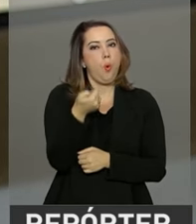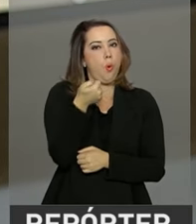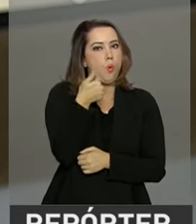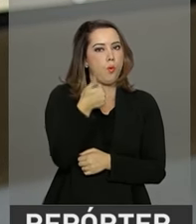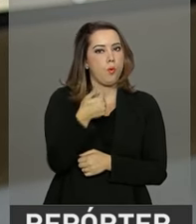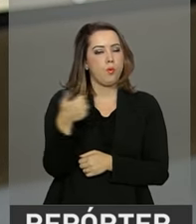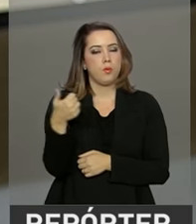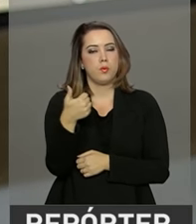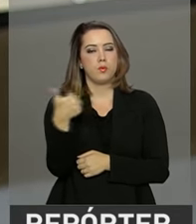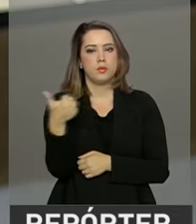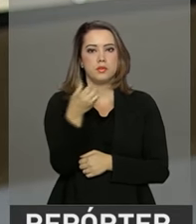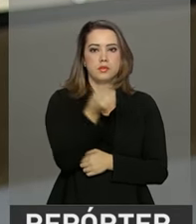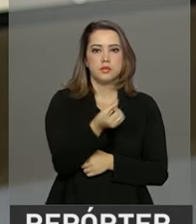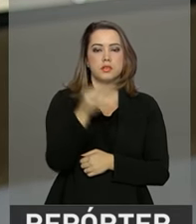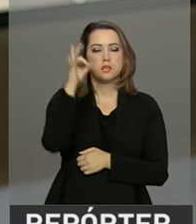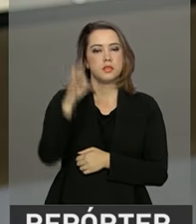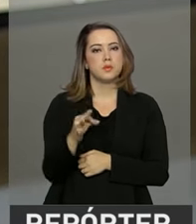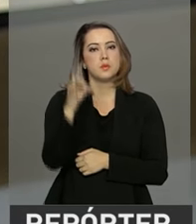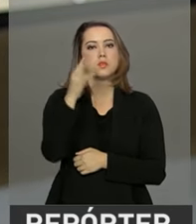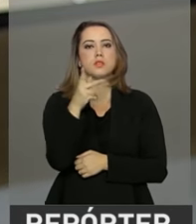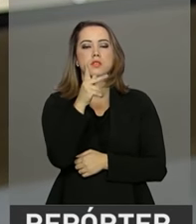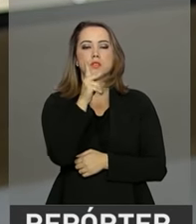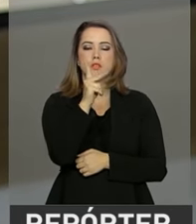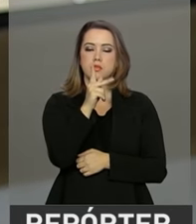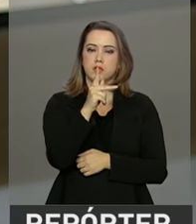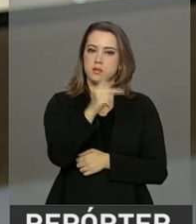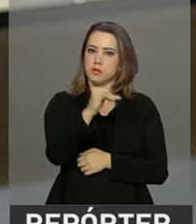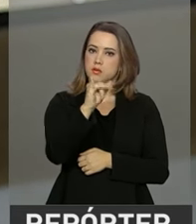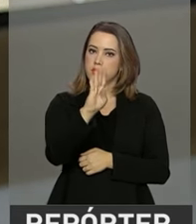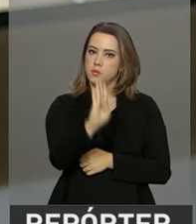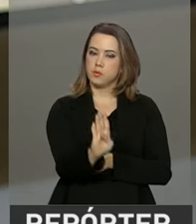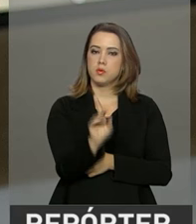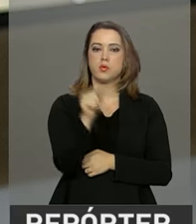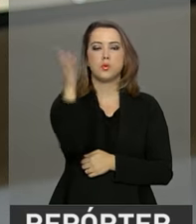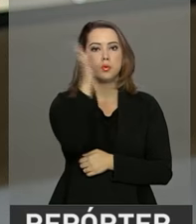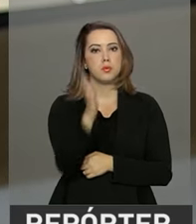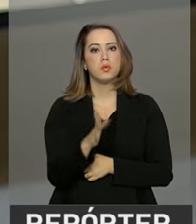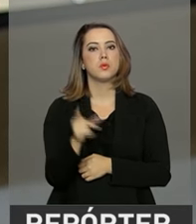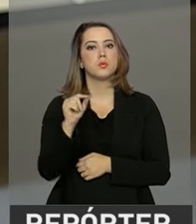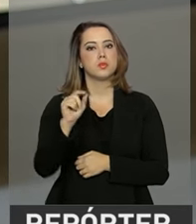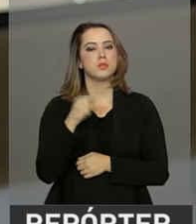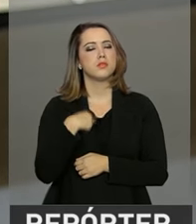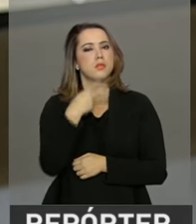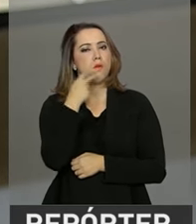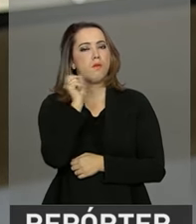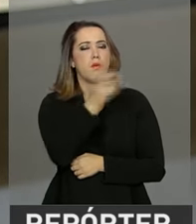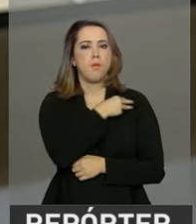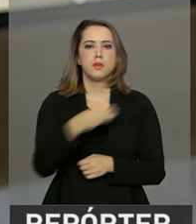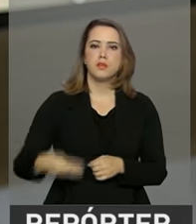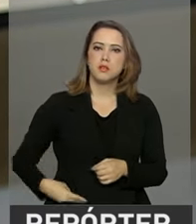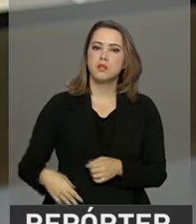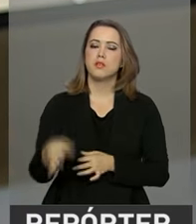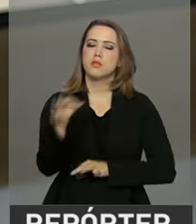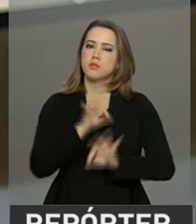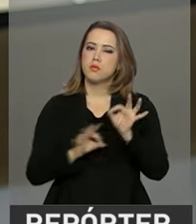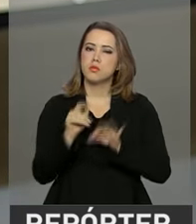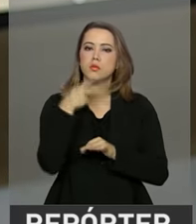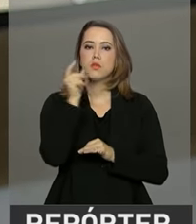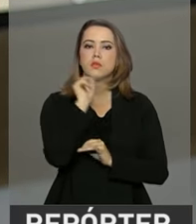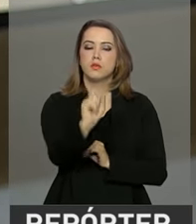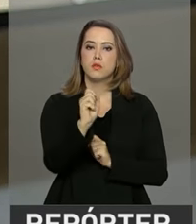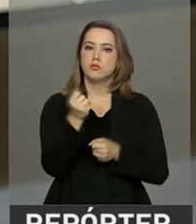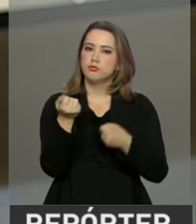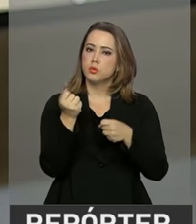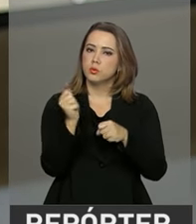brasileiro o ministro da Fazenda Henrique merelles afirmou que as propostas que estão sendo feitas para reformas no país